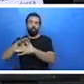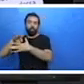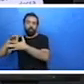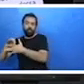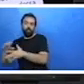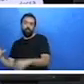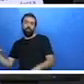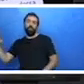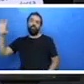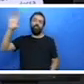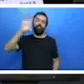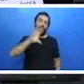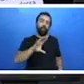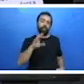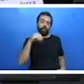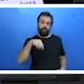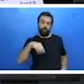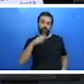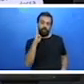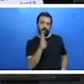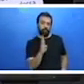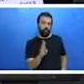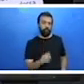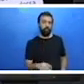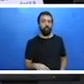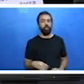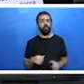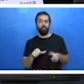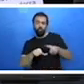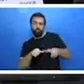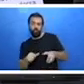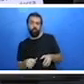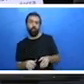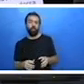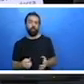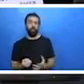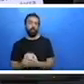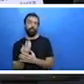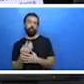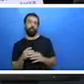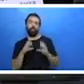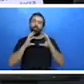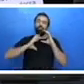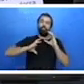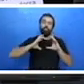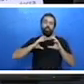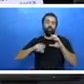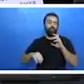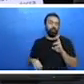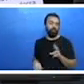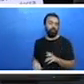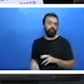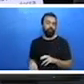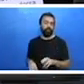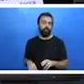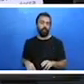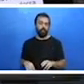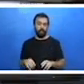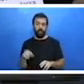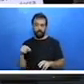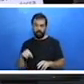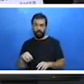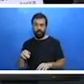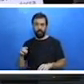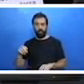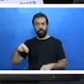aqui, ganhou vez e voz, e logo se emancipou. No Nordeste ele nasceu e foi onde se criou. E